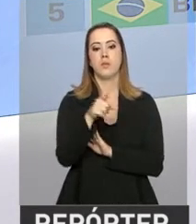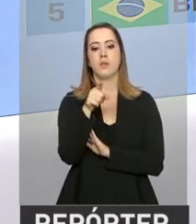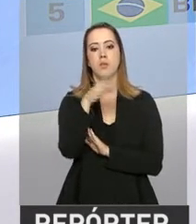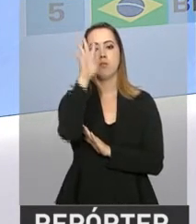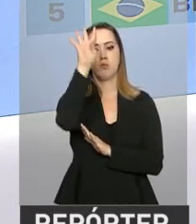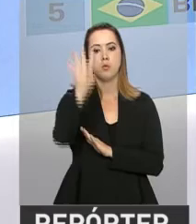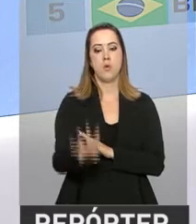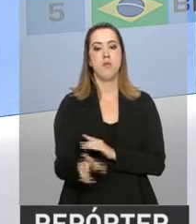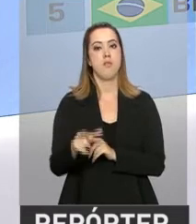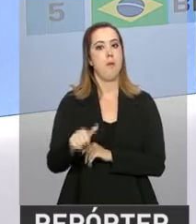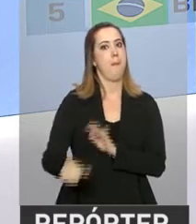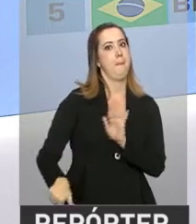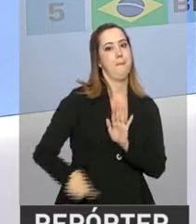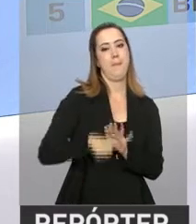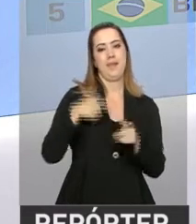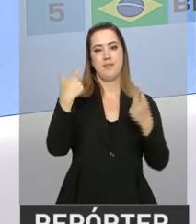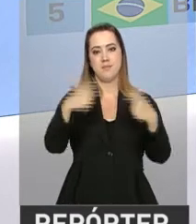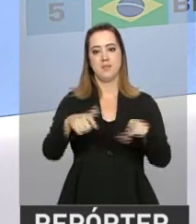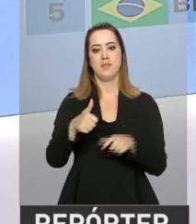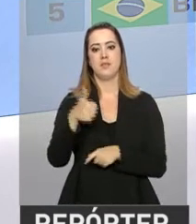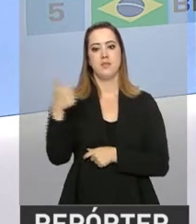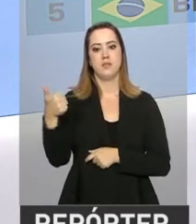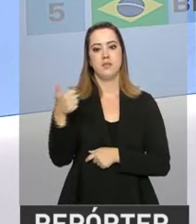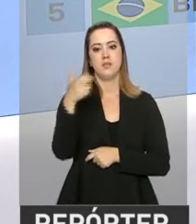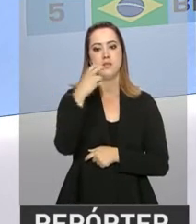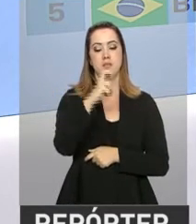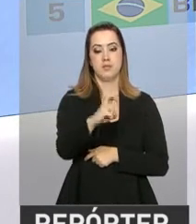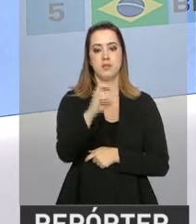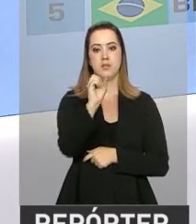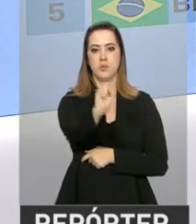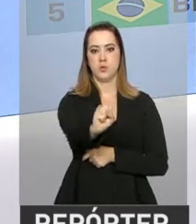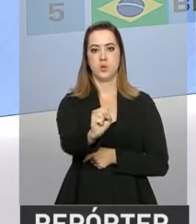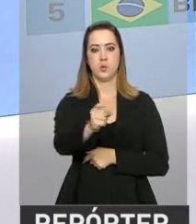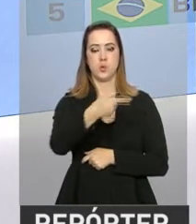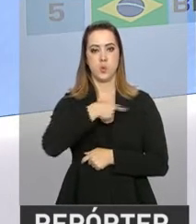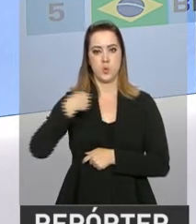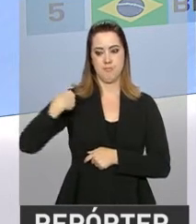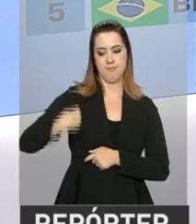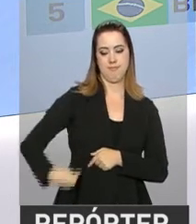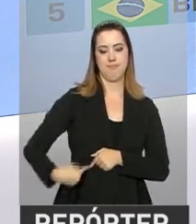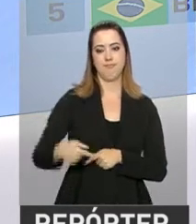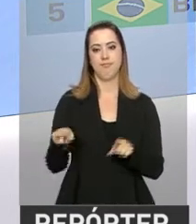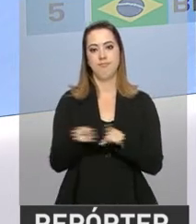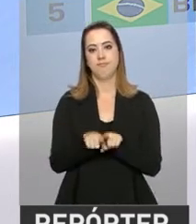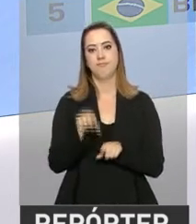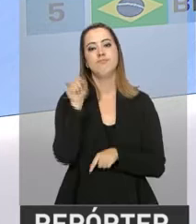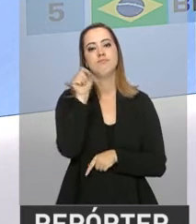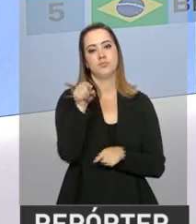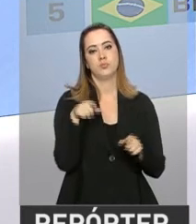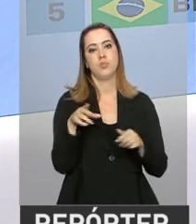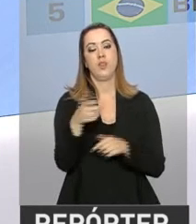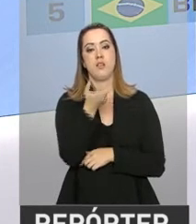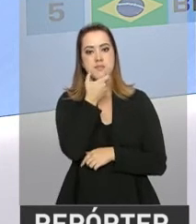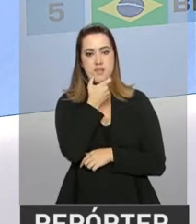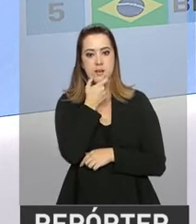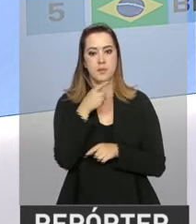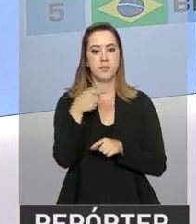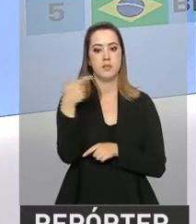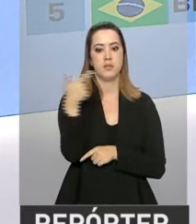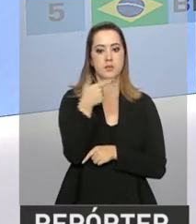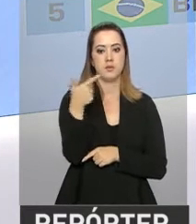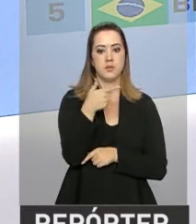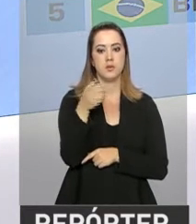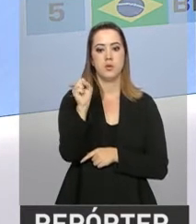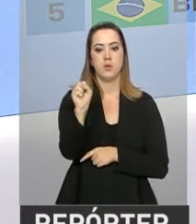medalhas é liderado pela china com folga 158 medalhas 67 delas de ouro a grã bretanha vem em segundo lugar com